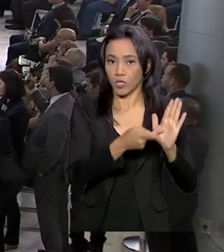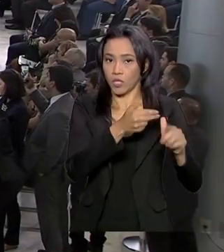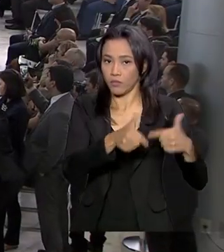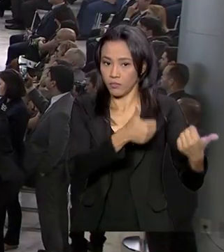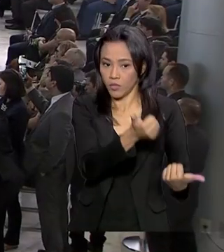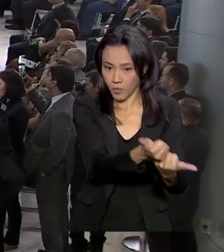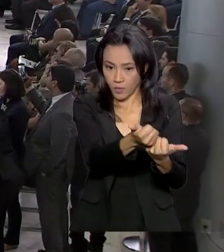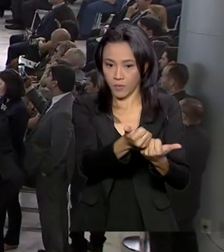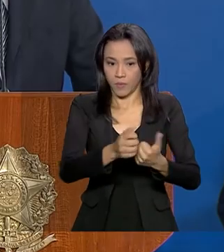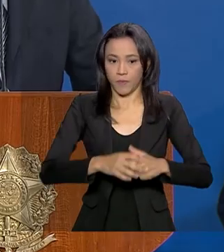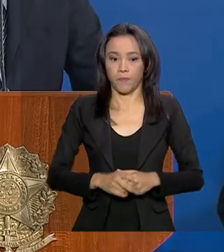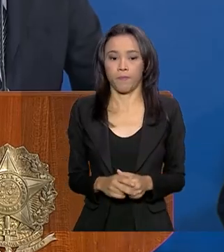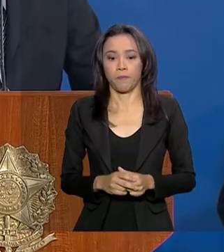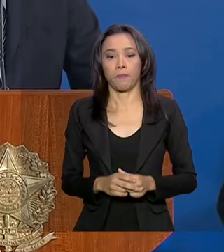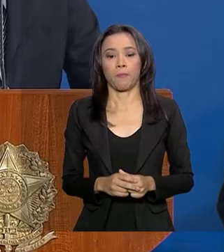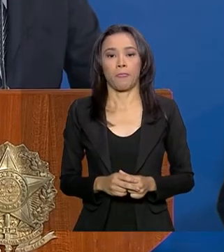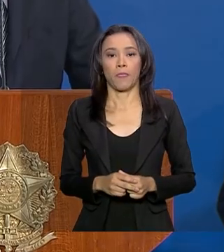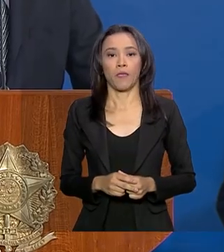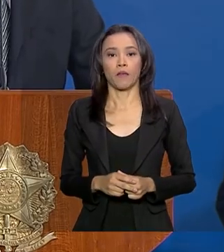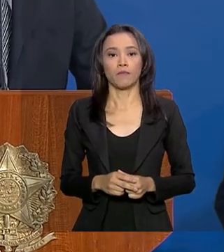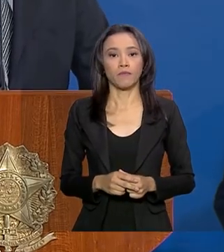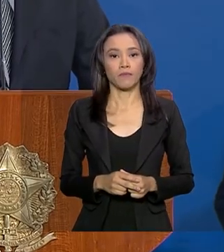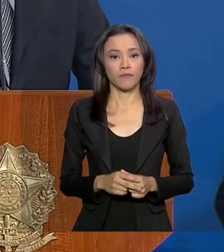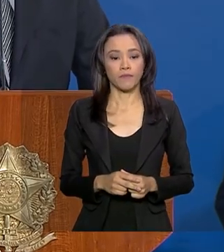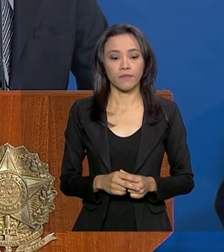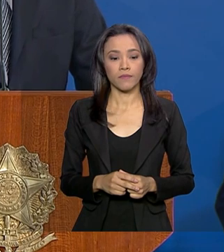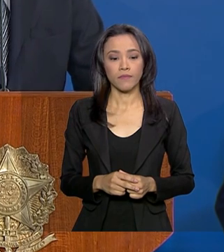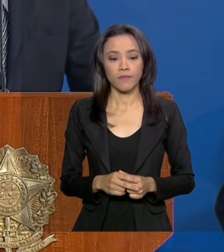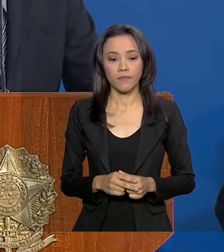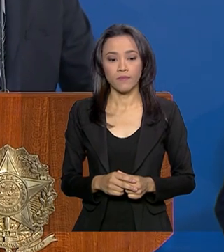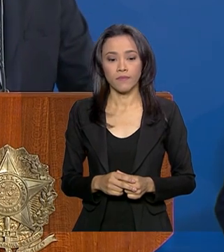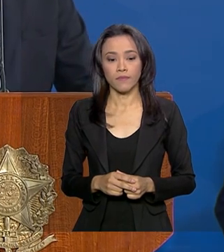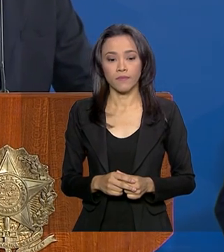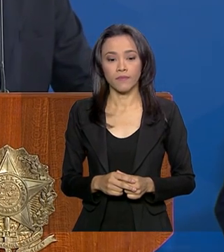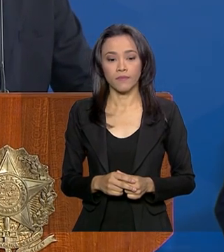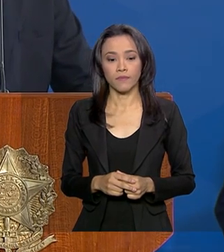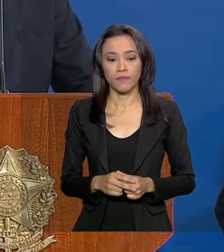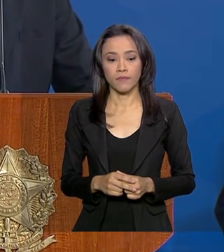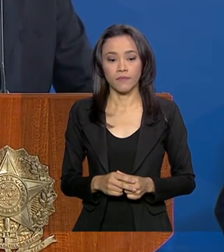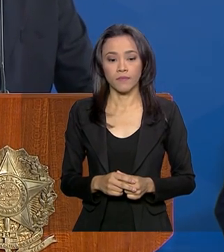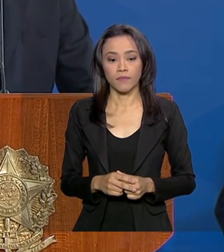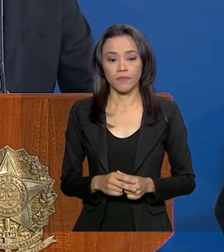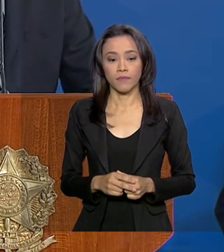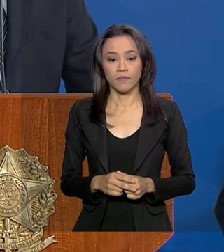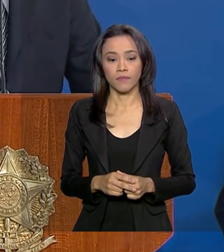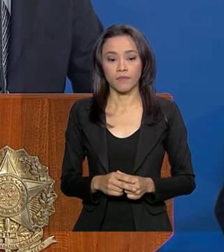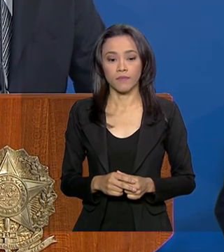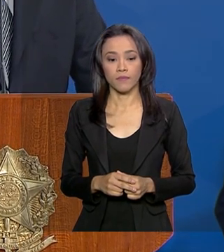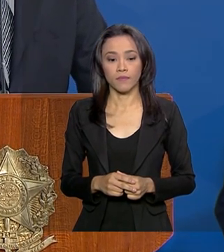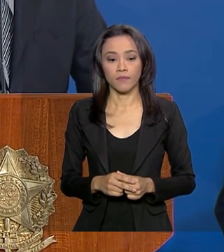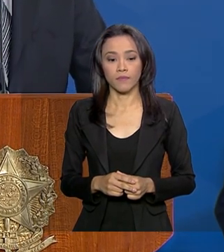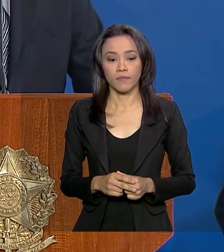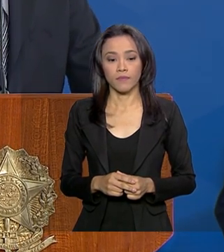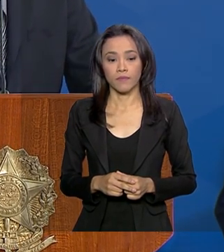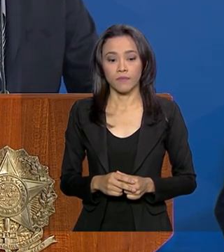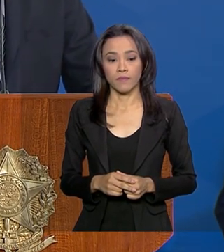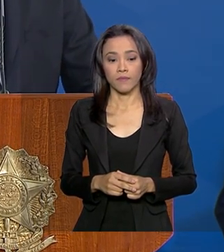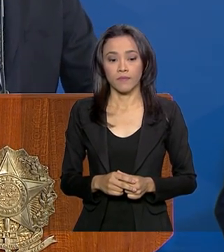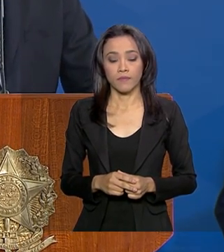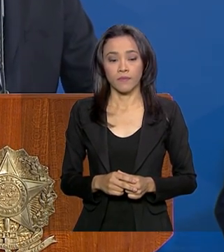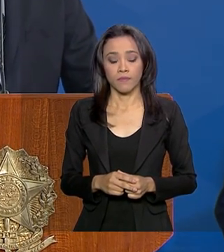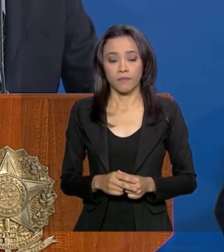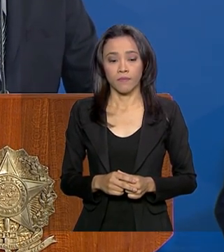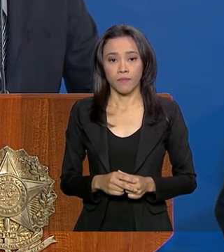todos nós fazer mais do que a sua parte, fazelar aquilo que você não pode usufruir sozinho, só pode